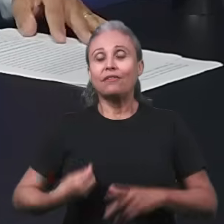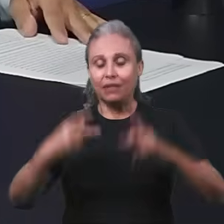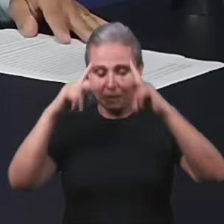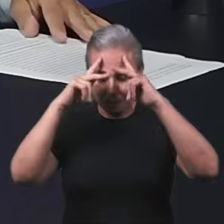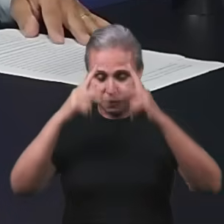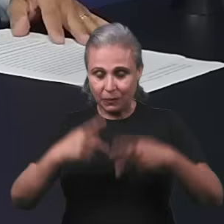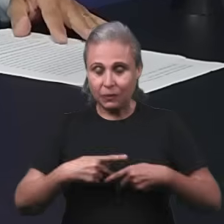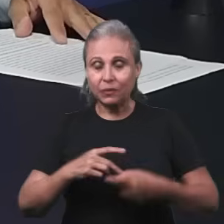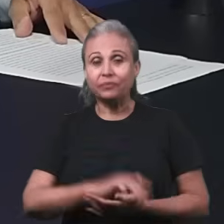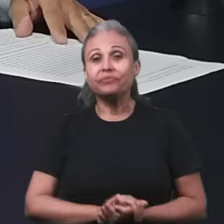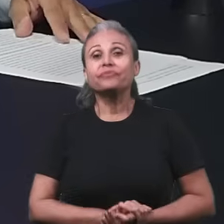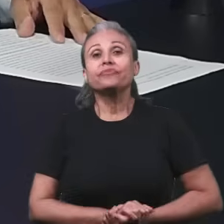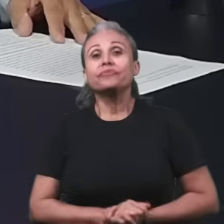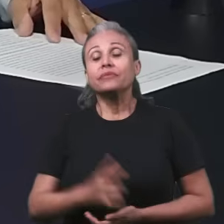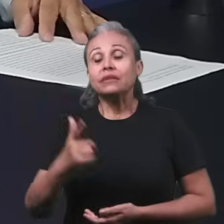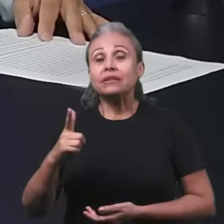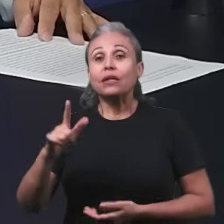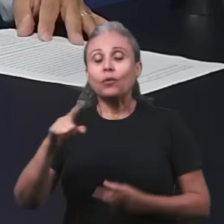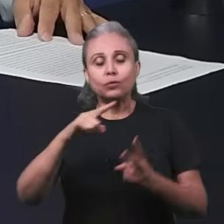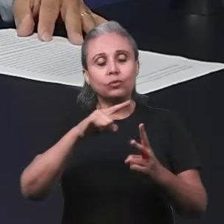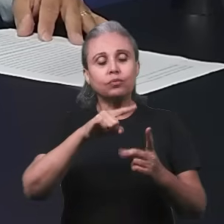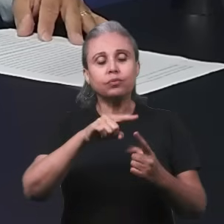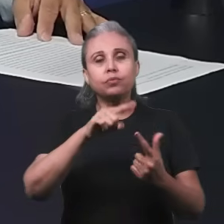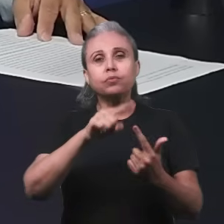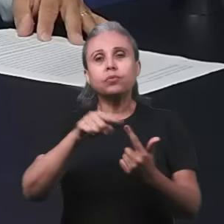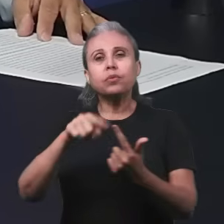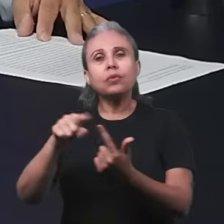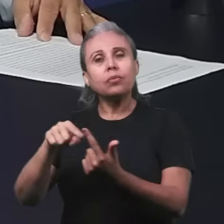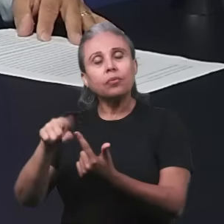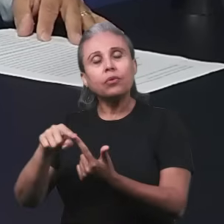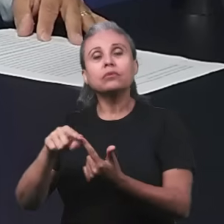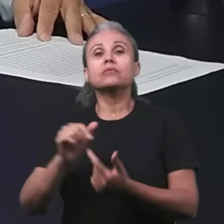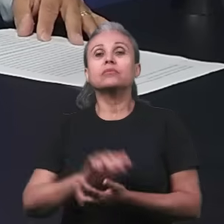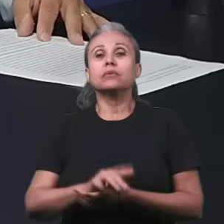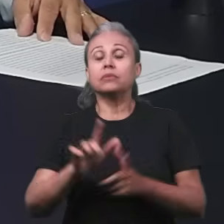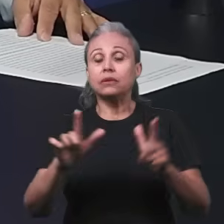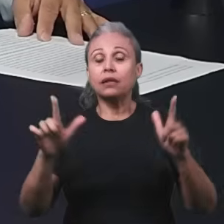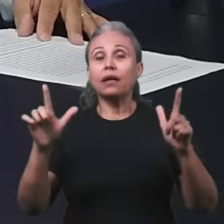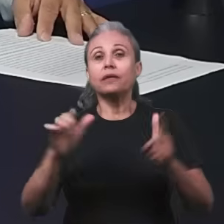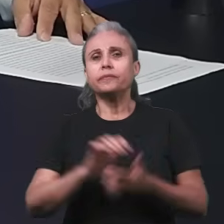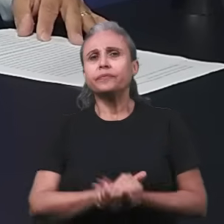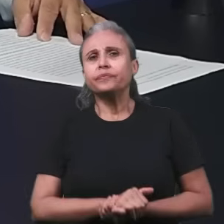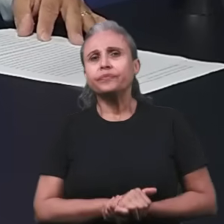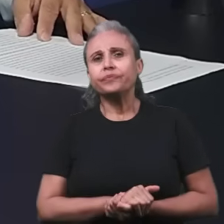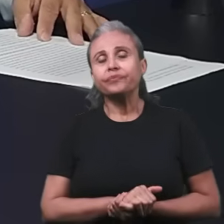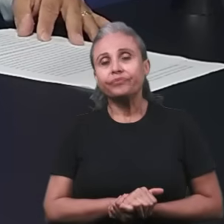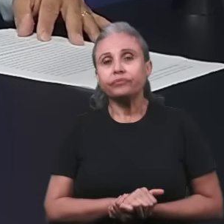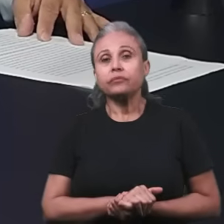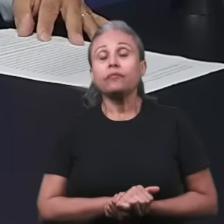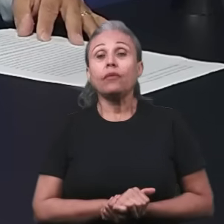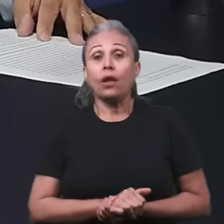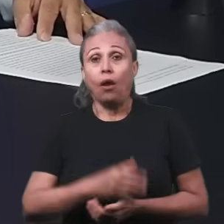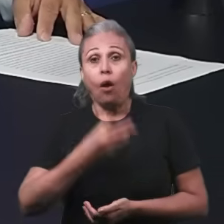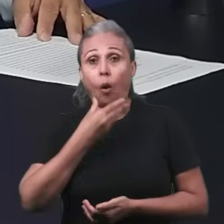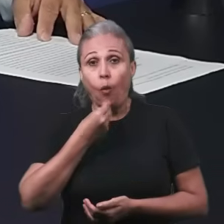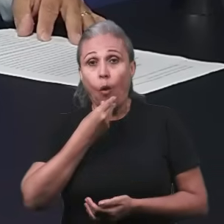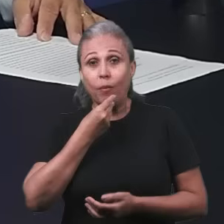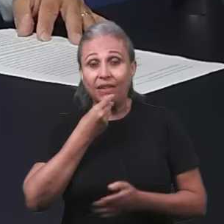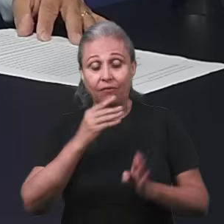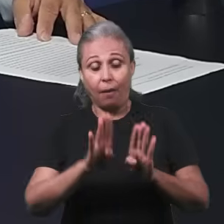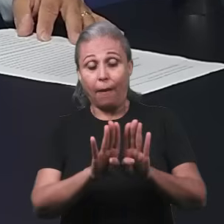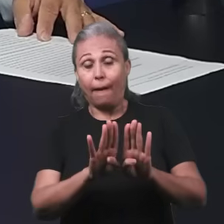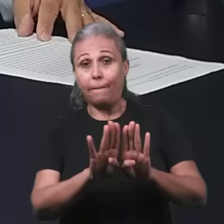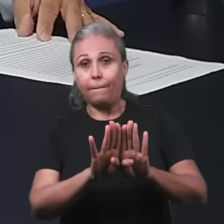pontos importantes proféticos que nós precisamos destacar. Por exemplo, ele estava à porta. Quem está à porta, ele ouve